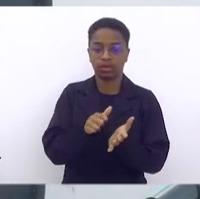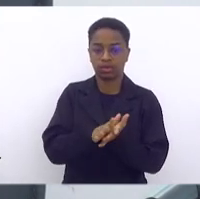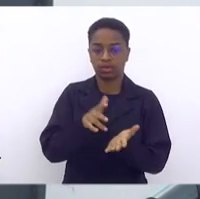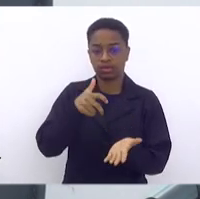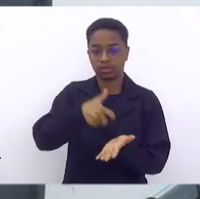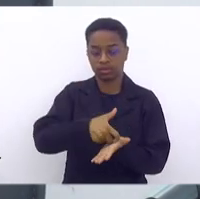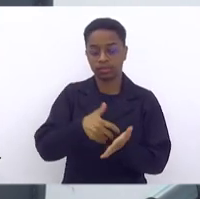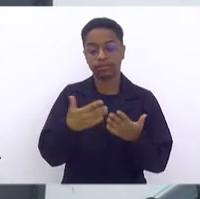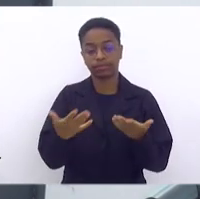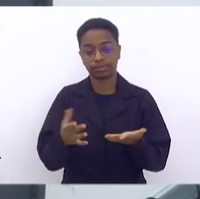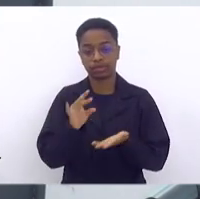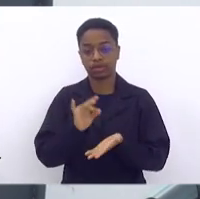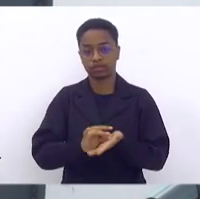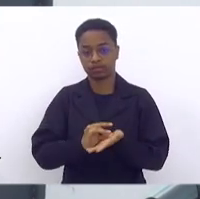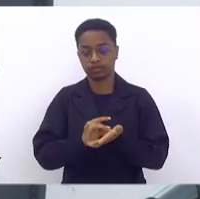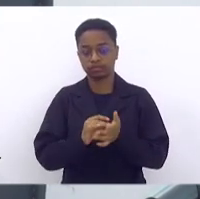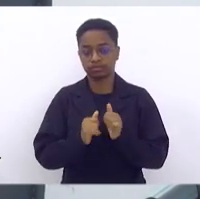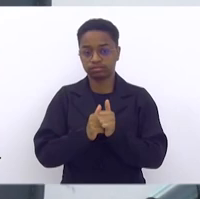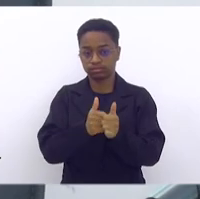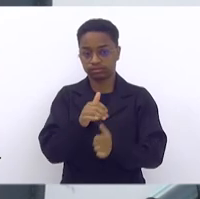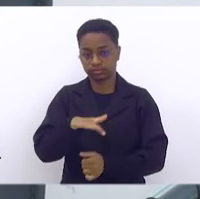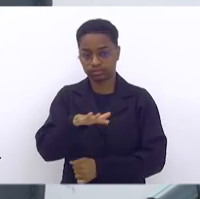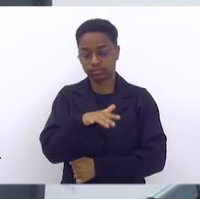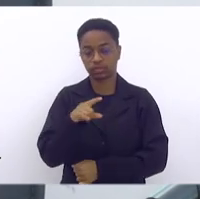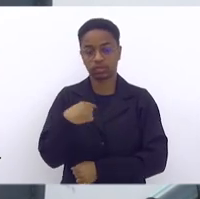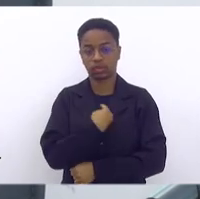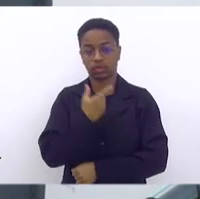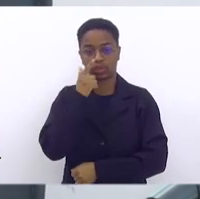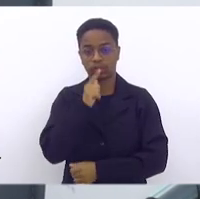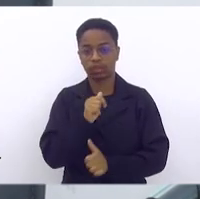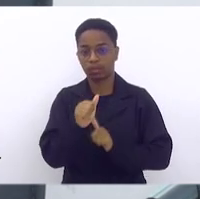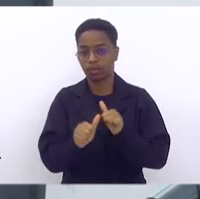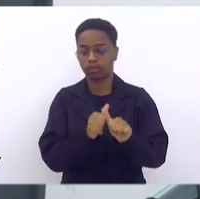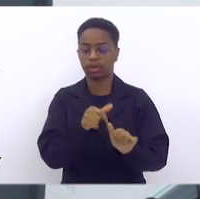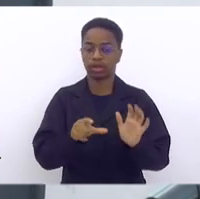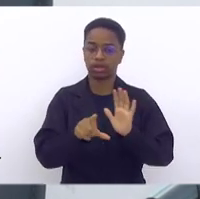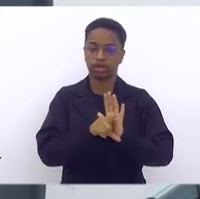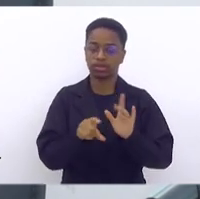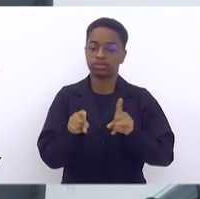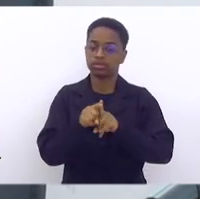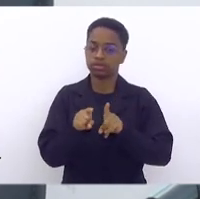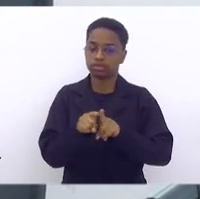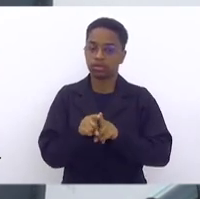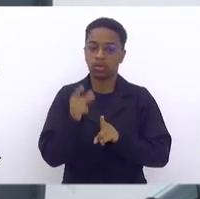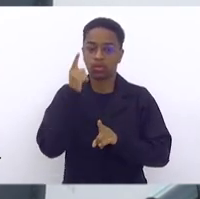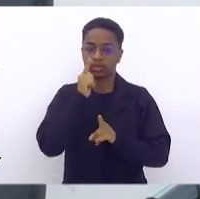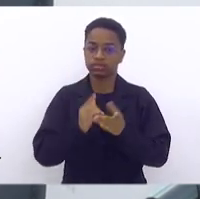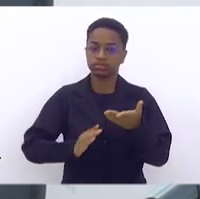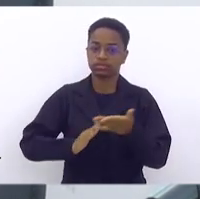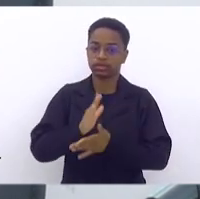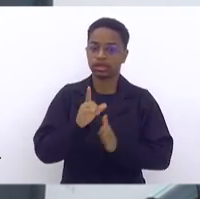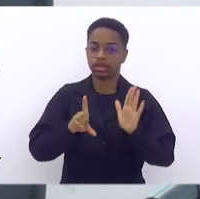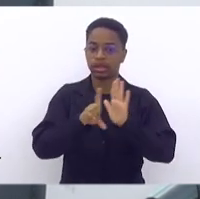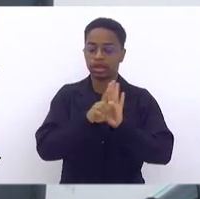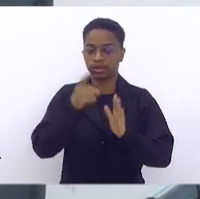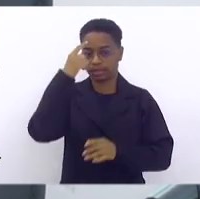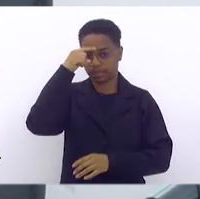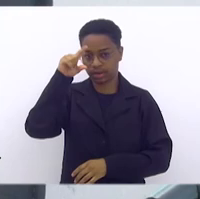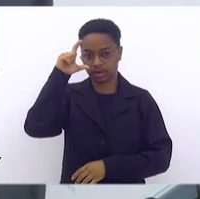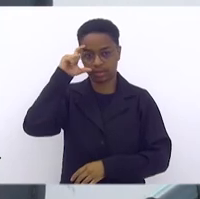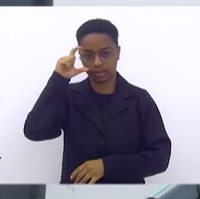foi exatamente nesse sentido que se muda a legislação e aí se outorga a Maria da Penha a sua luta